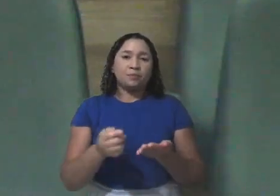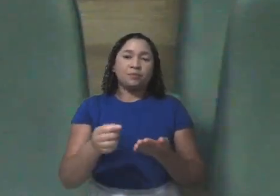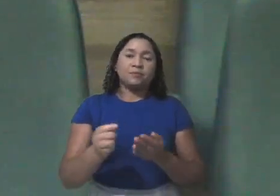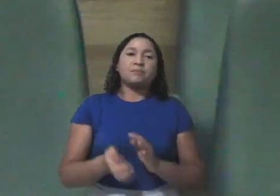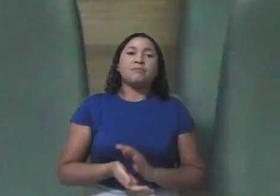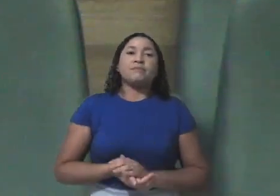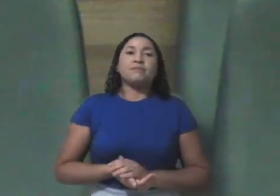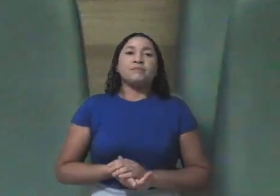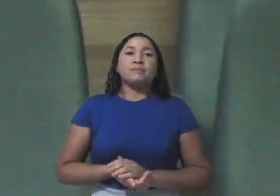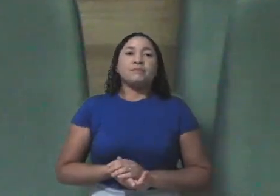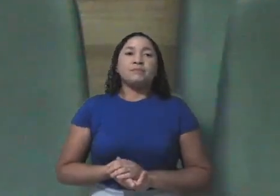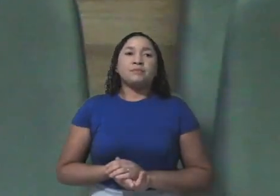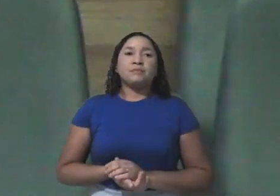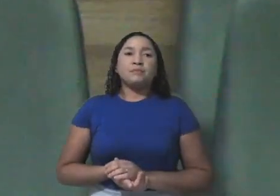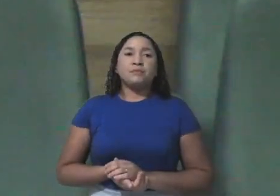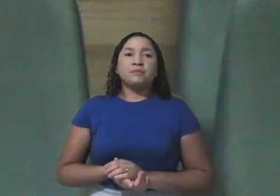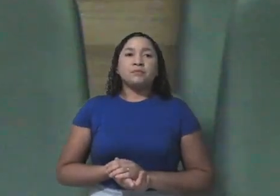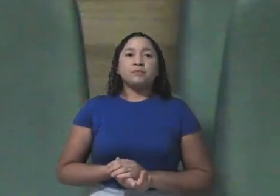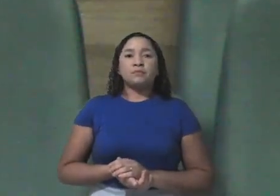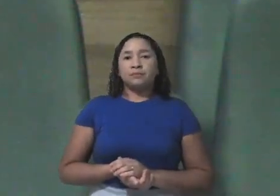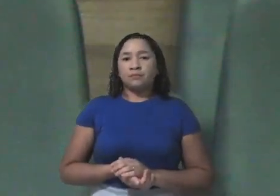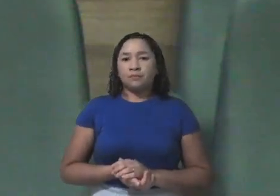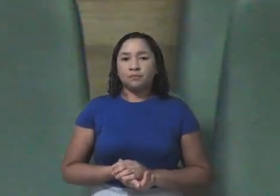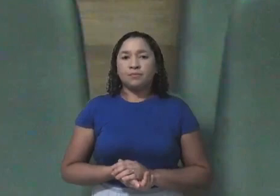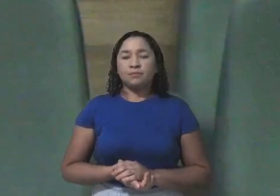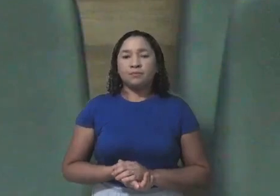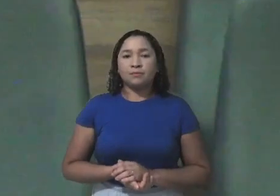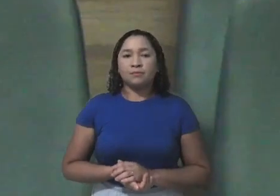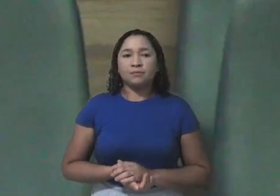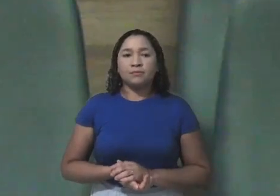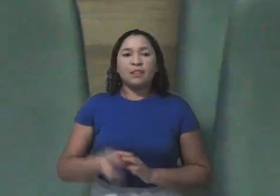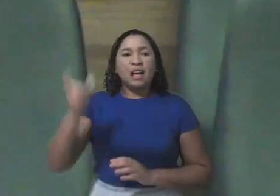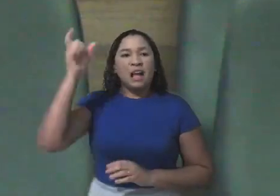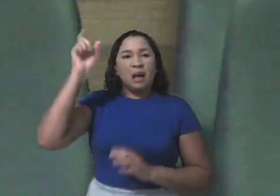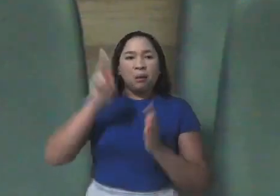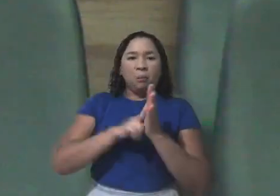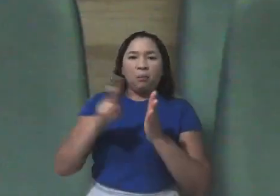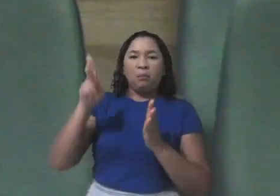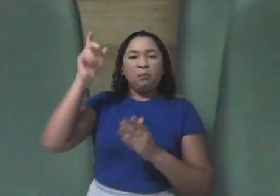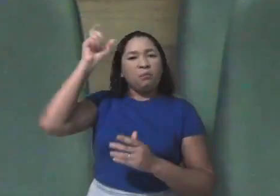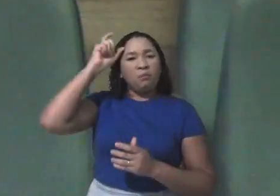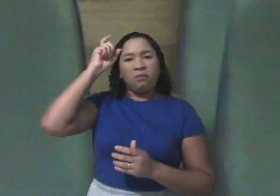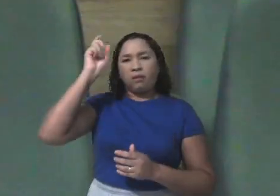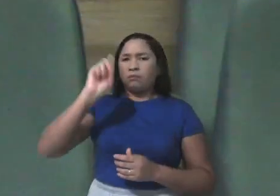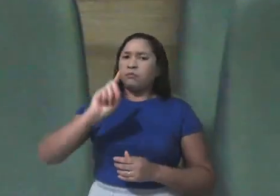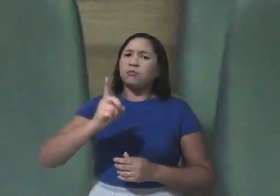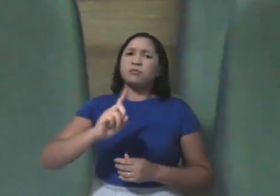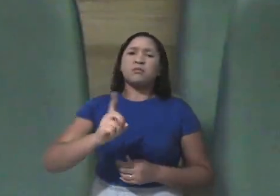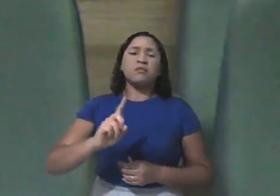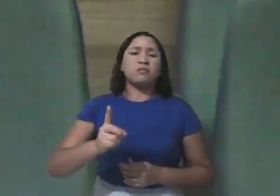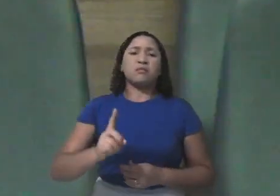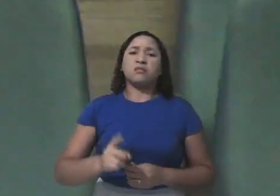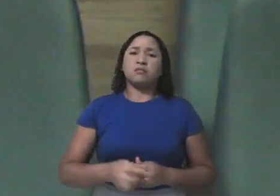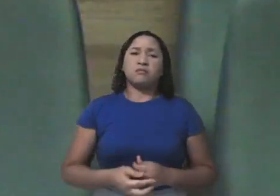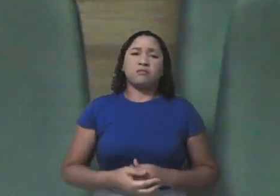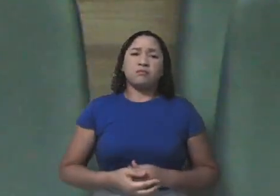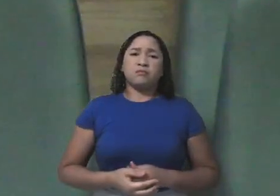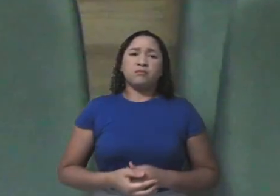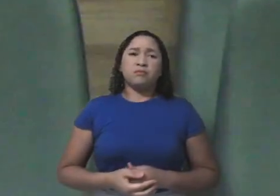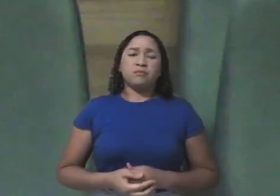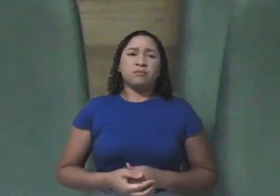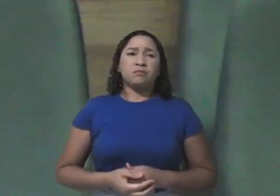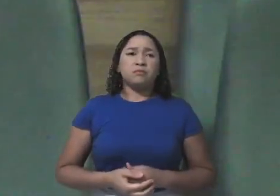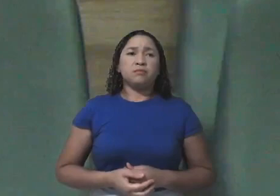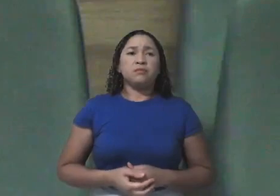que o termo escatologia é do capeta ou não deve ser usado. É só uma roupagem ou